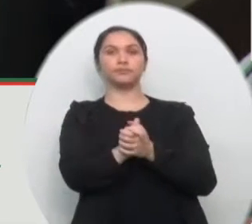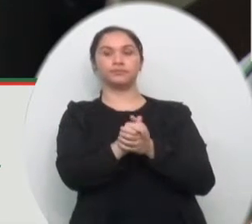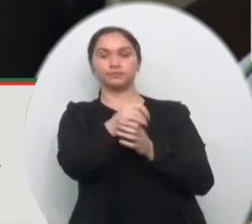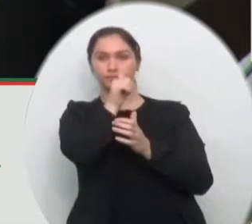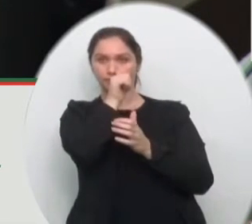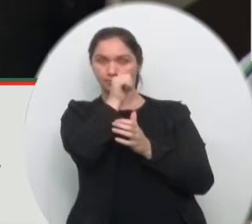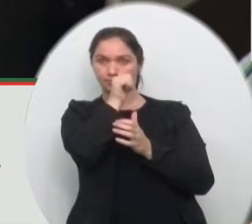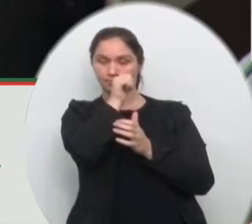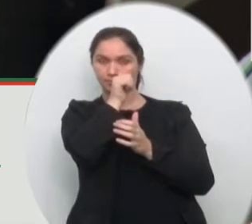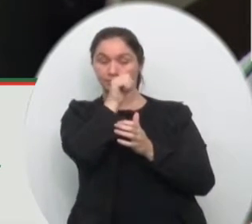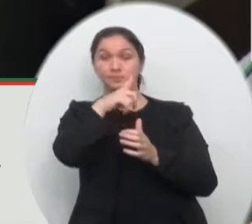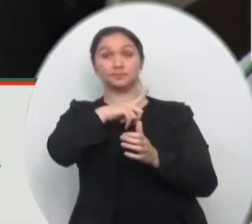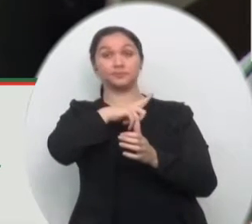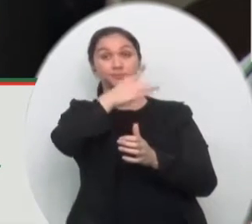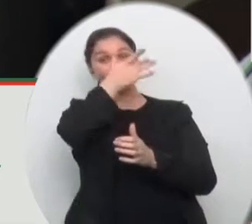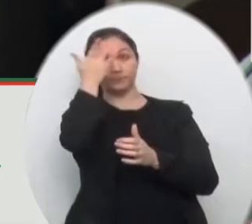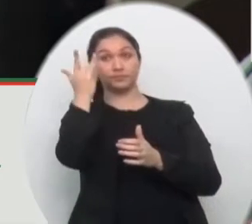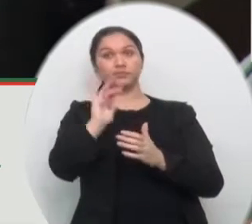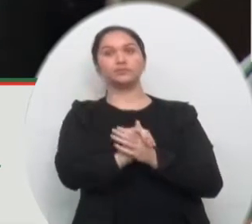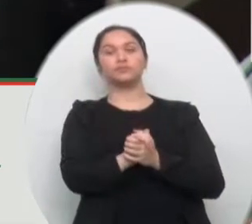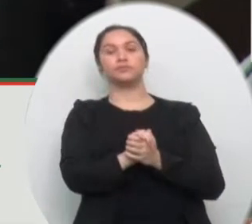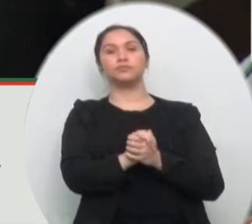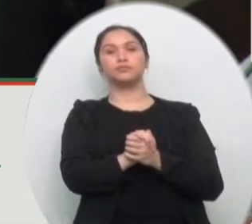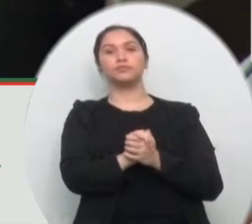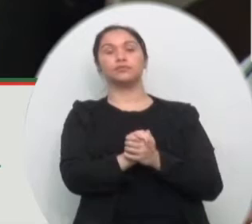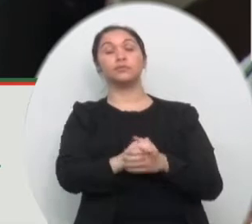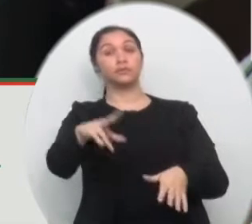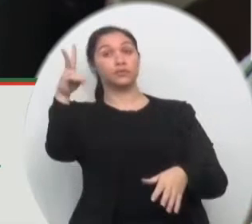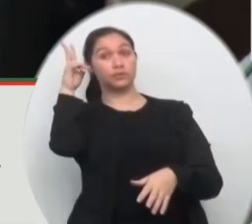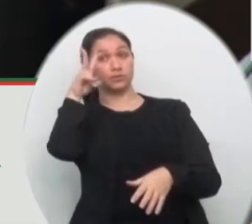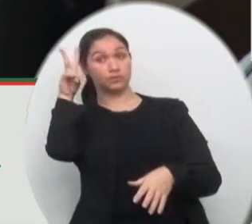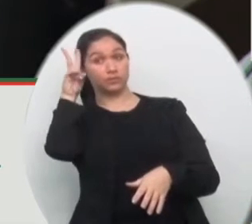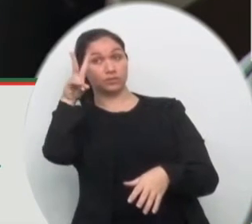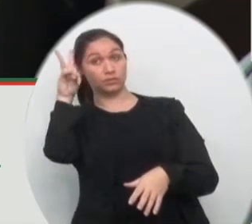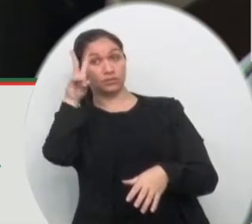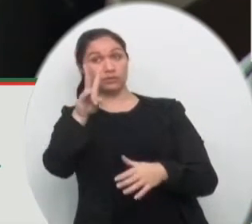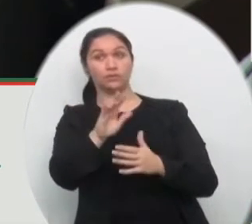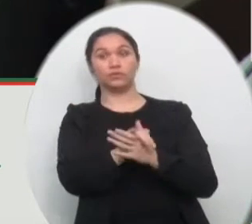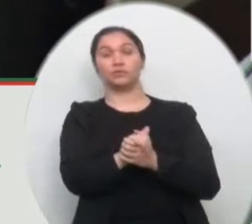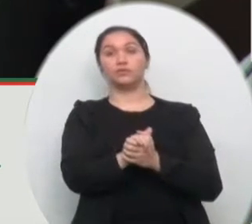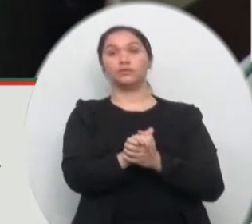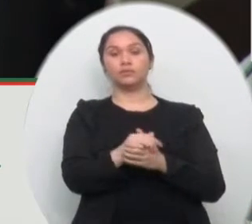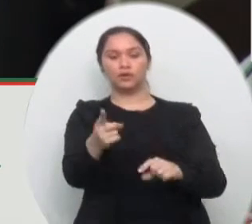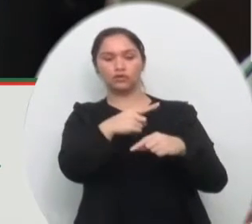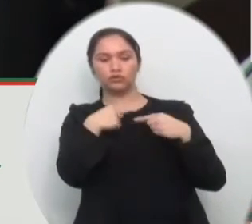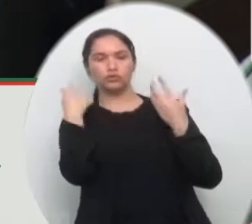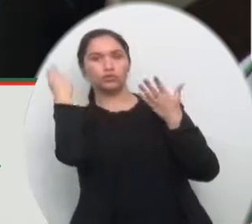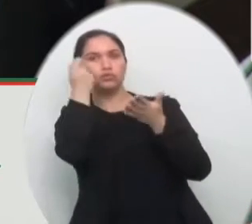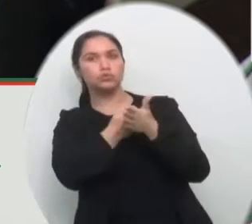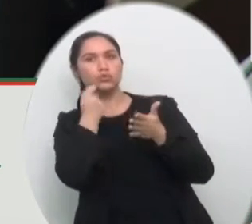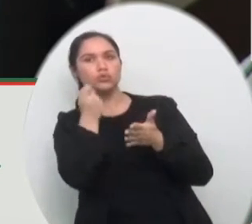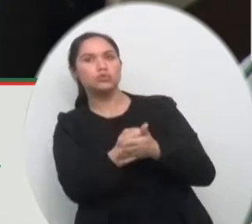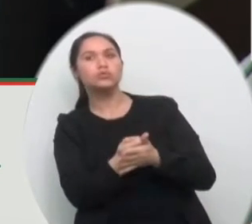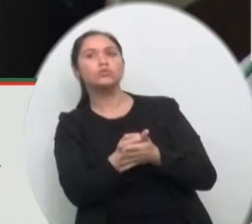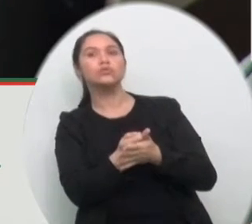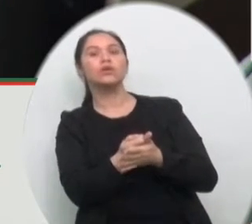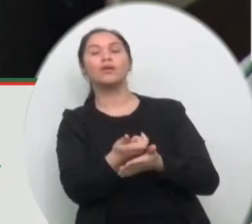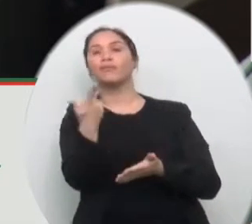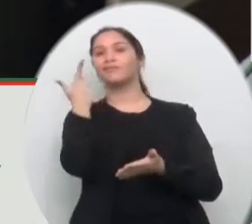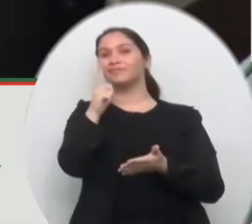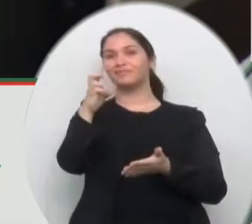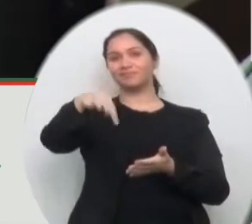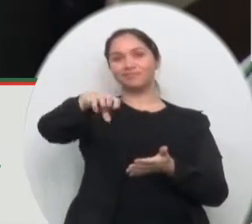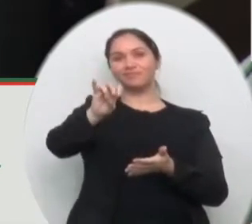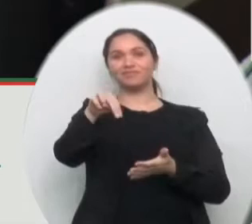daqui vão lembrar da nossa luta para a não mineração daquela área. Vocês vão lembrar disso. Para